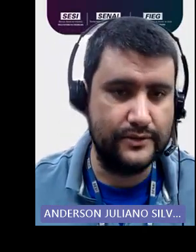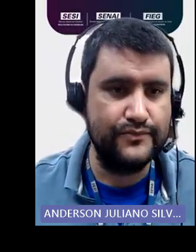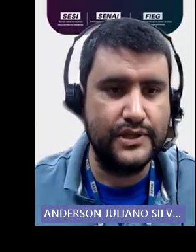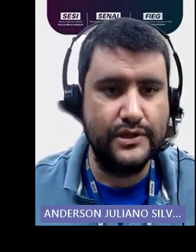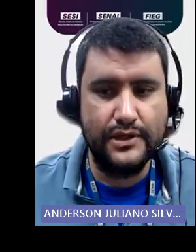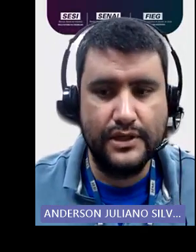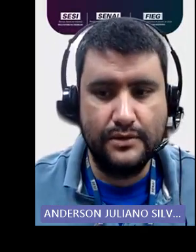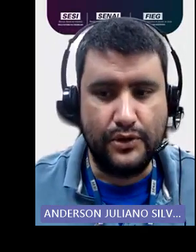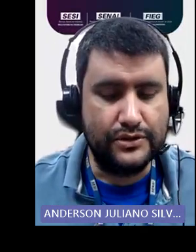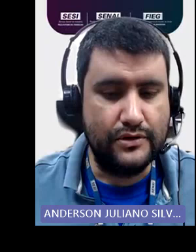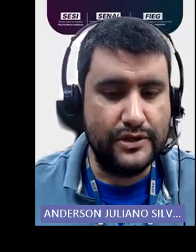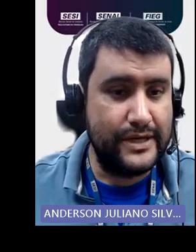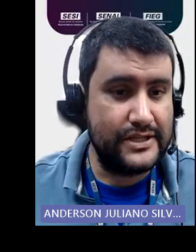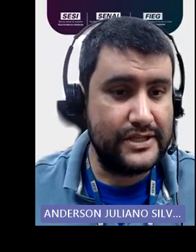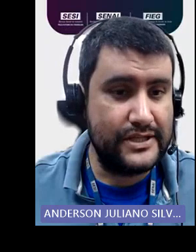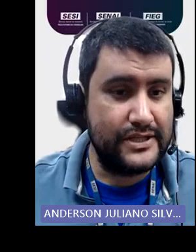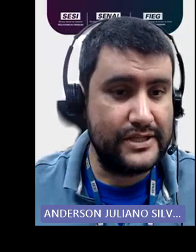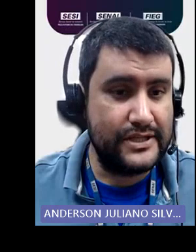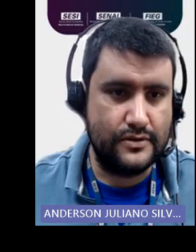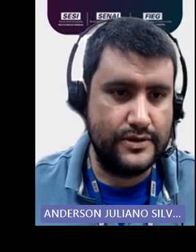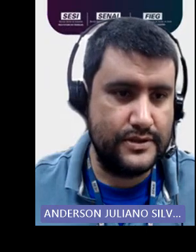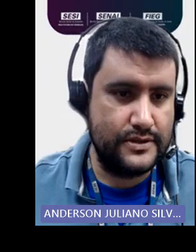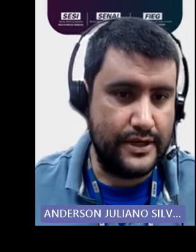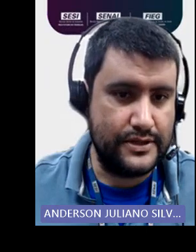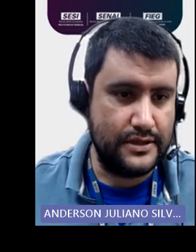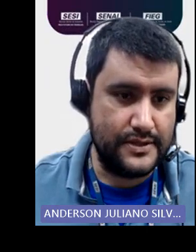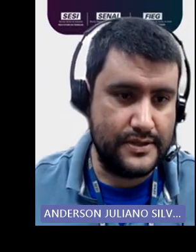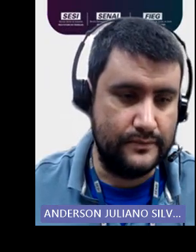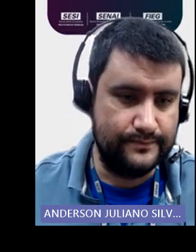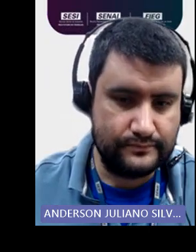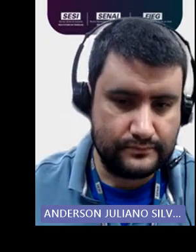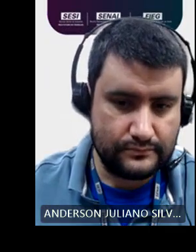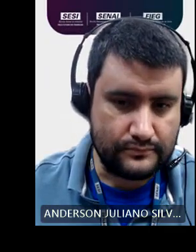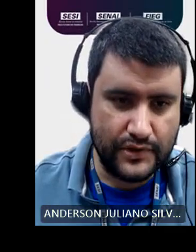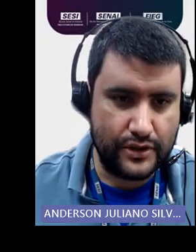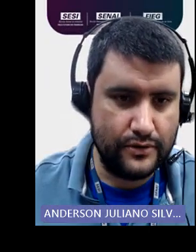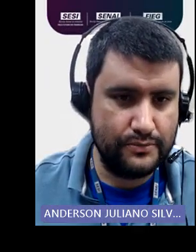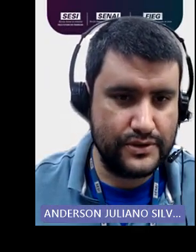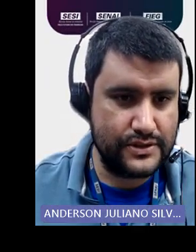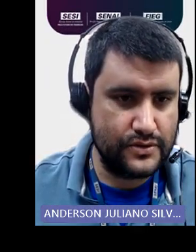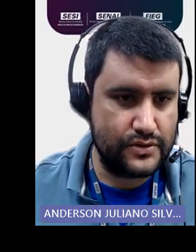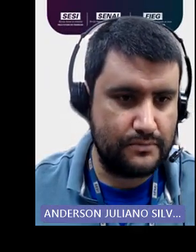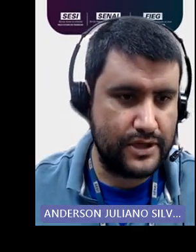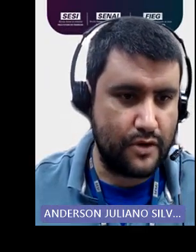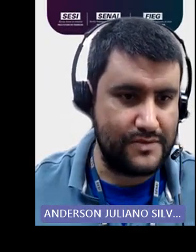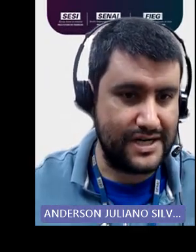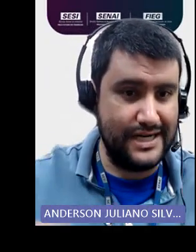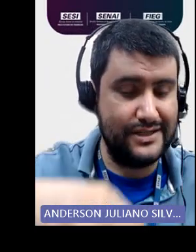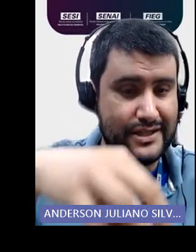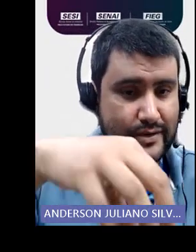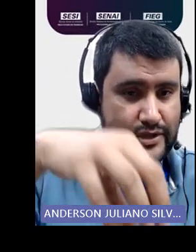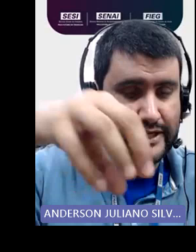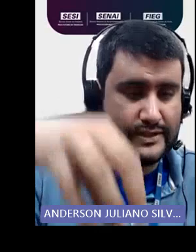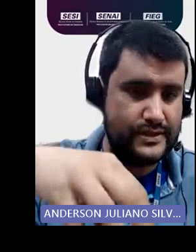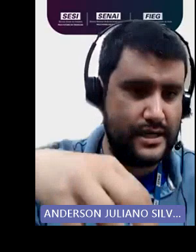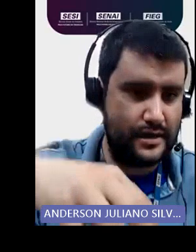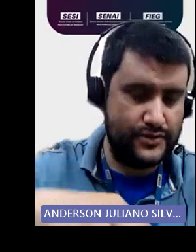existe, né? Bom, então aí como é que se faz, pessoal, esse ensaio de tração? Então eu preciso aplicar uma carga